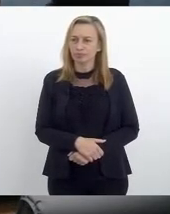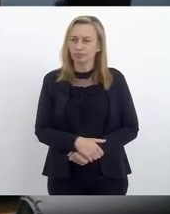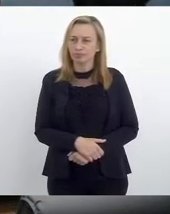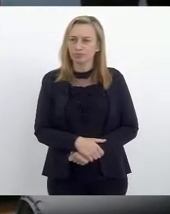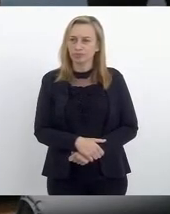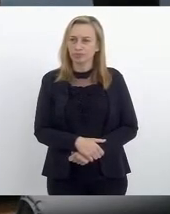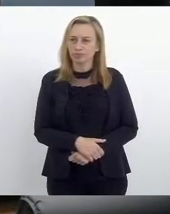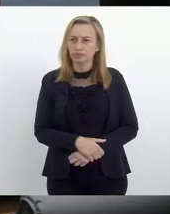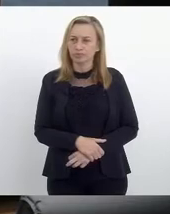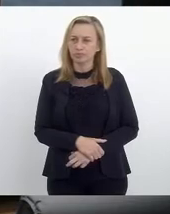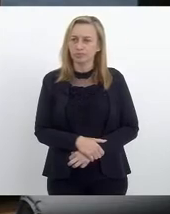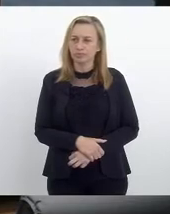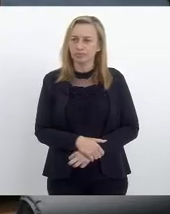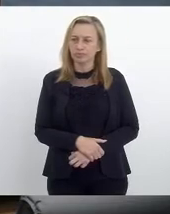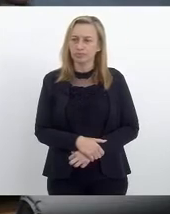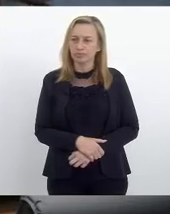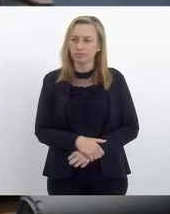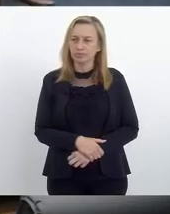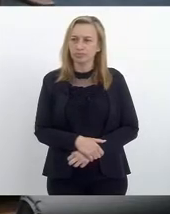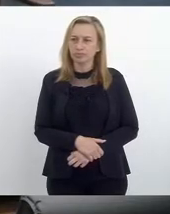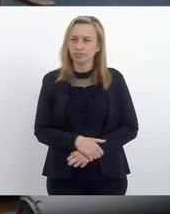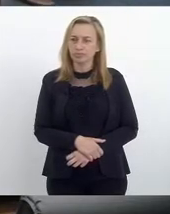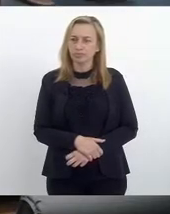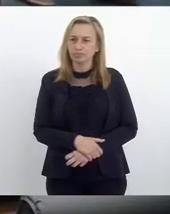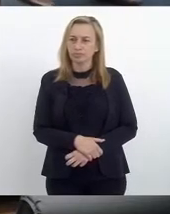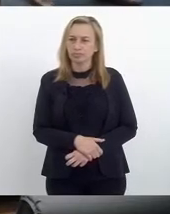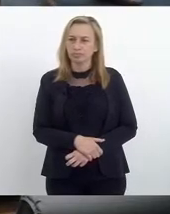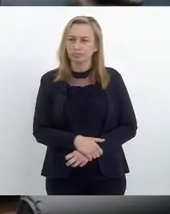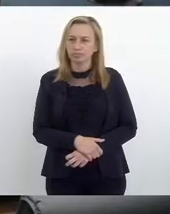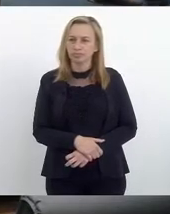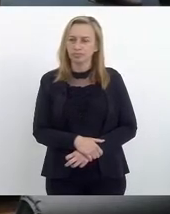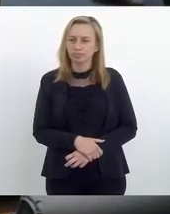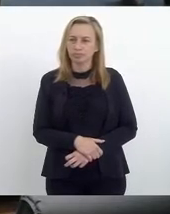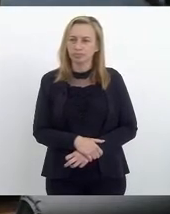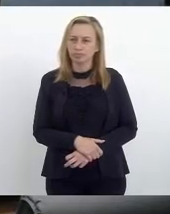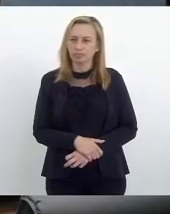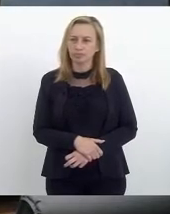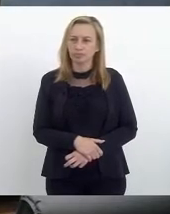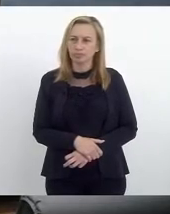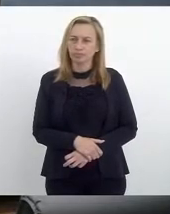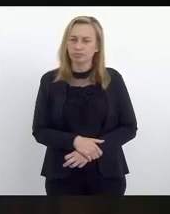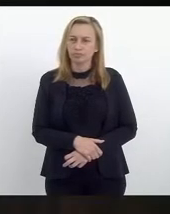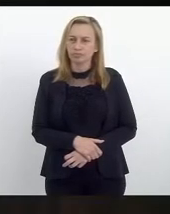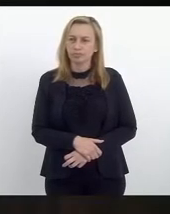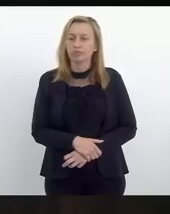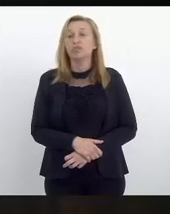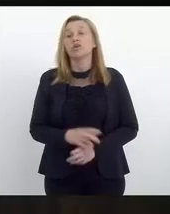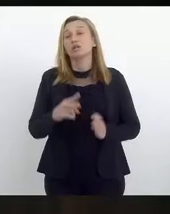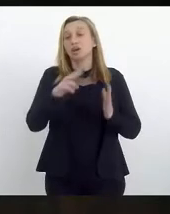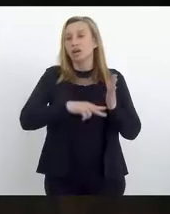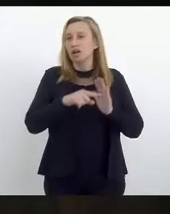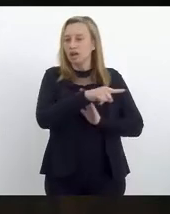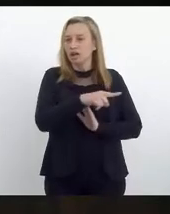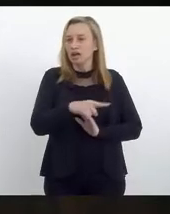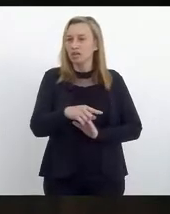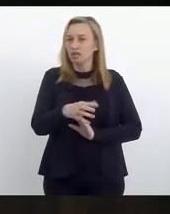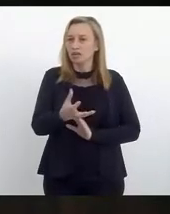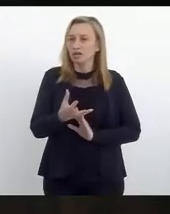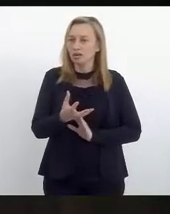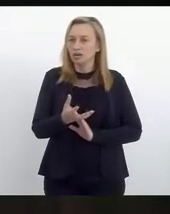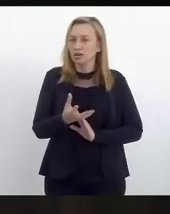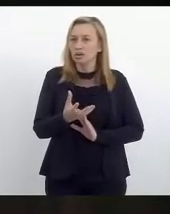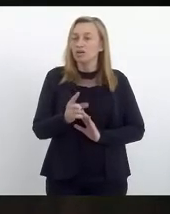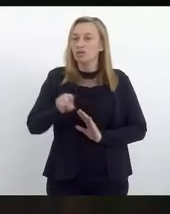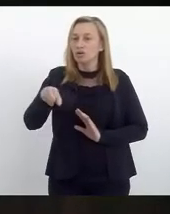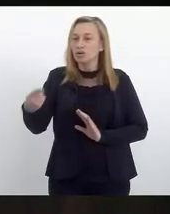Não Enquanto eles leem ali, eu vou colher o parecer das